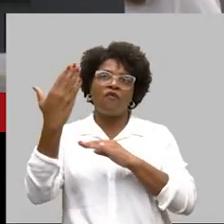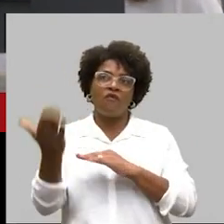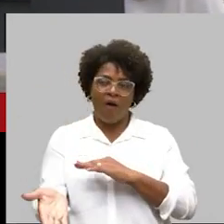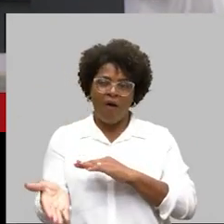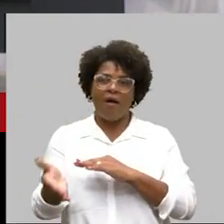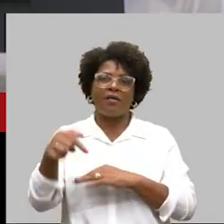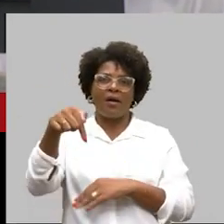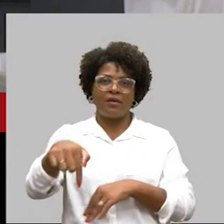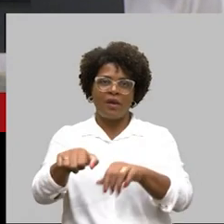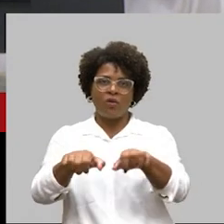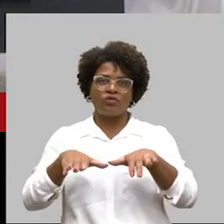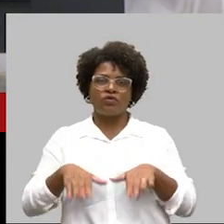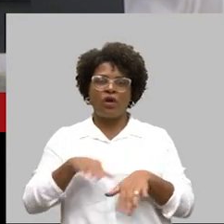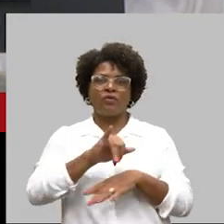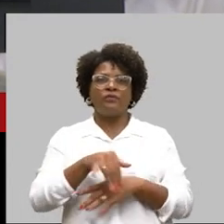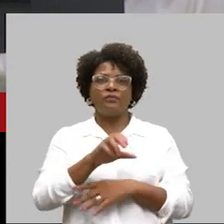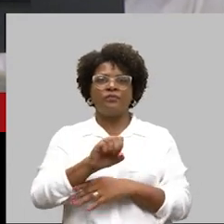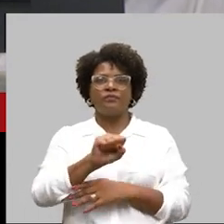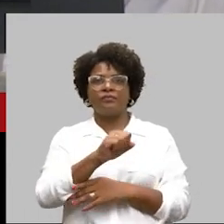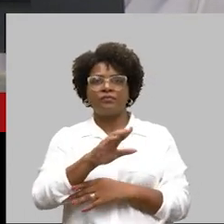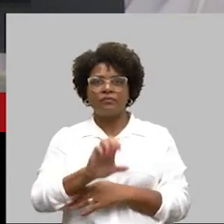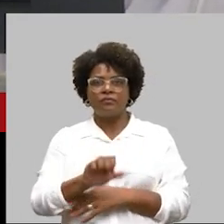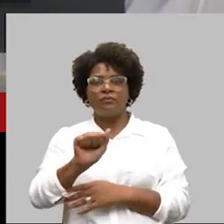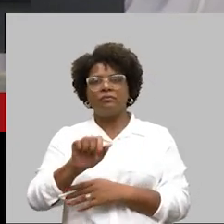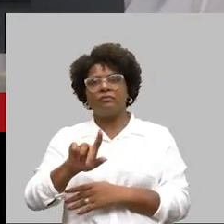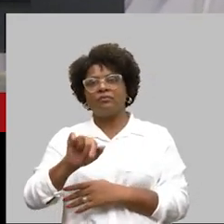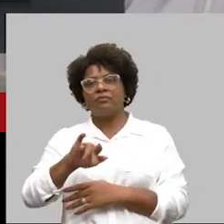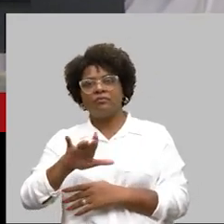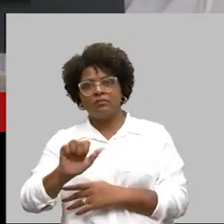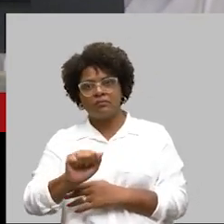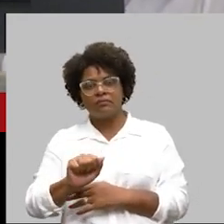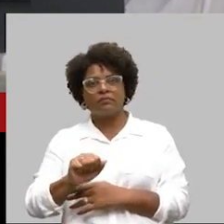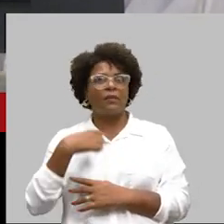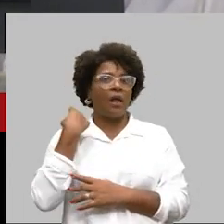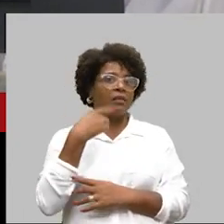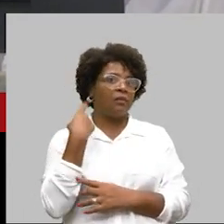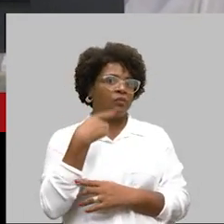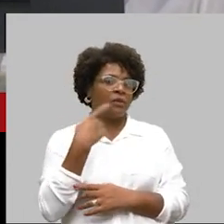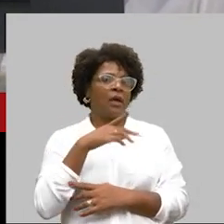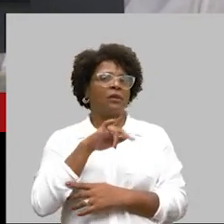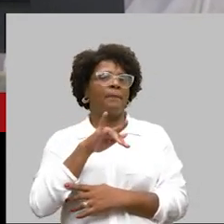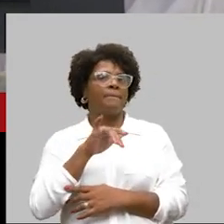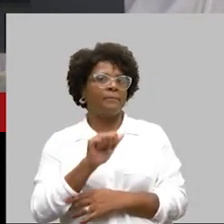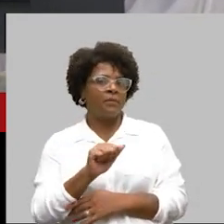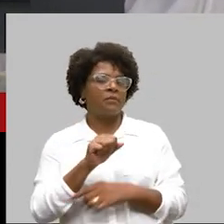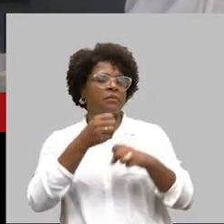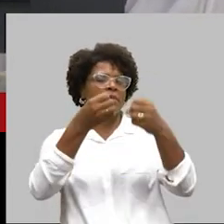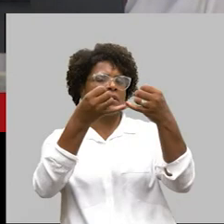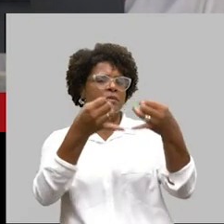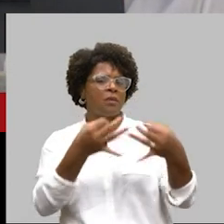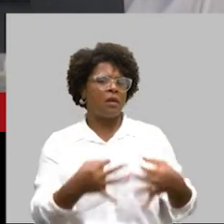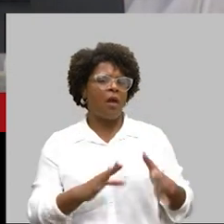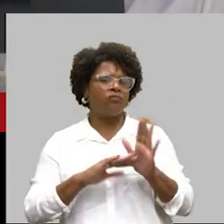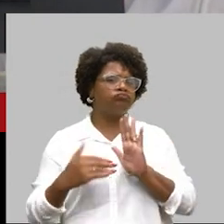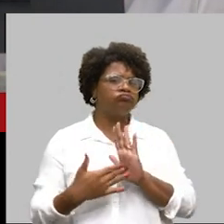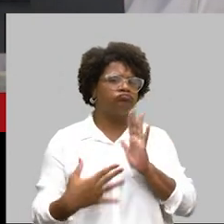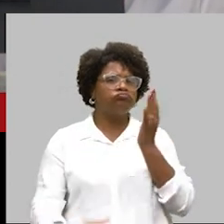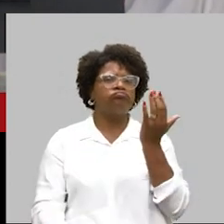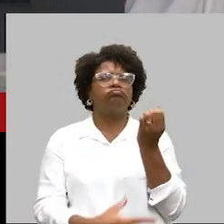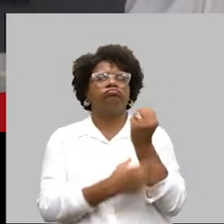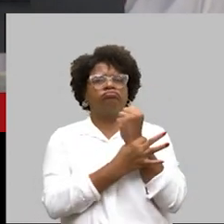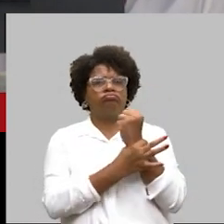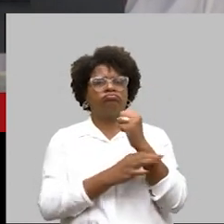lencar a deputada Beatriz explicava em relação às cones de segurança e da